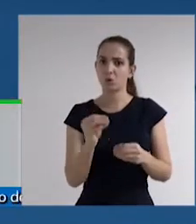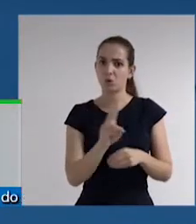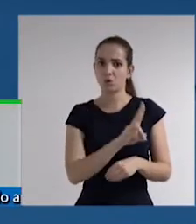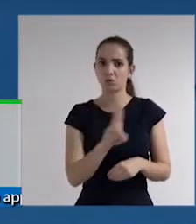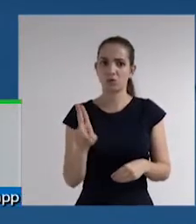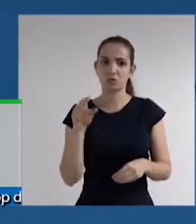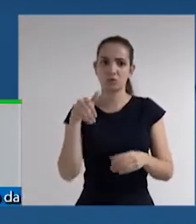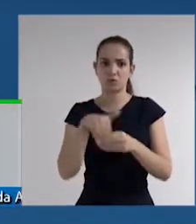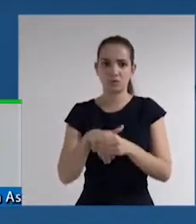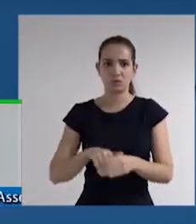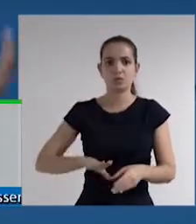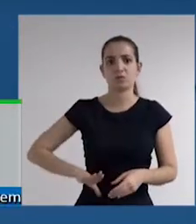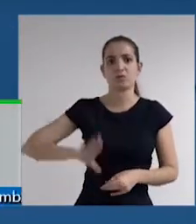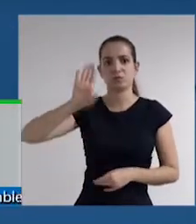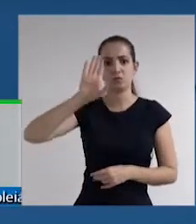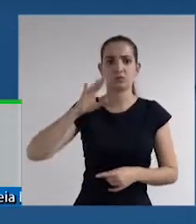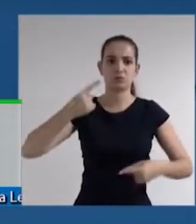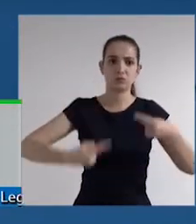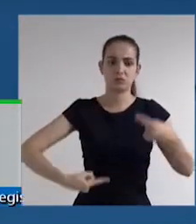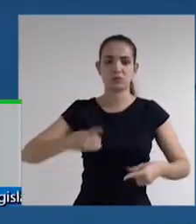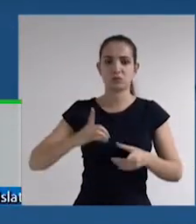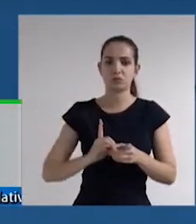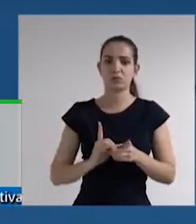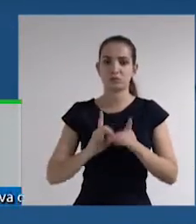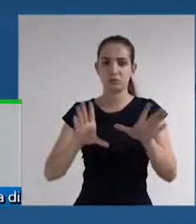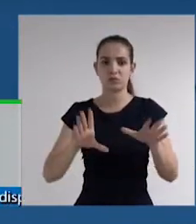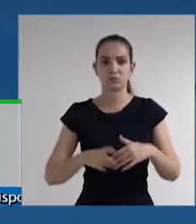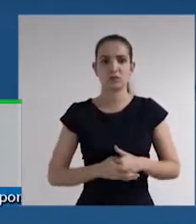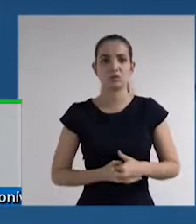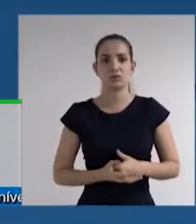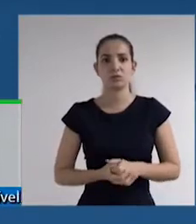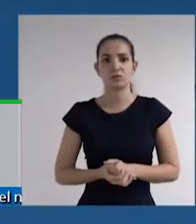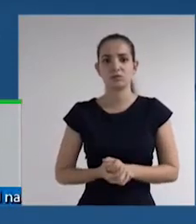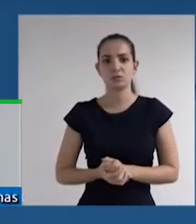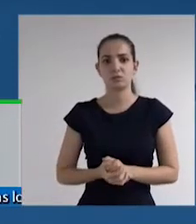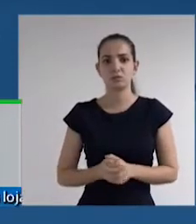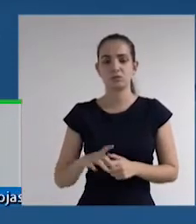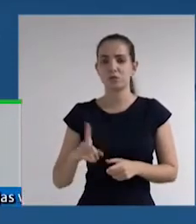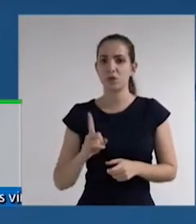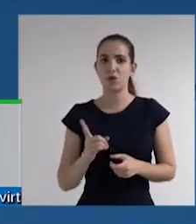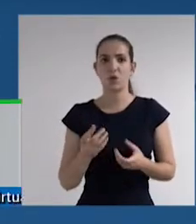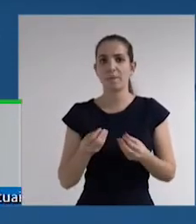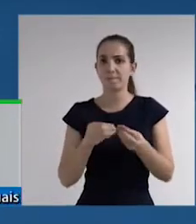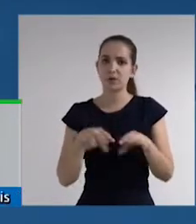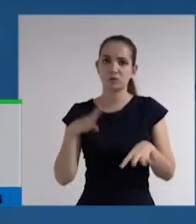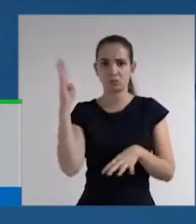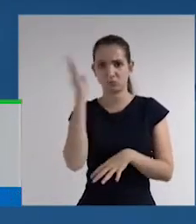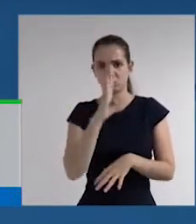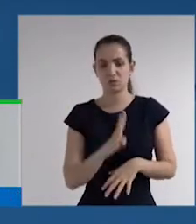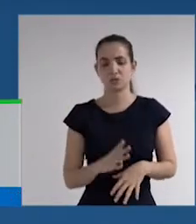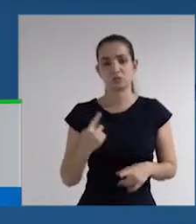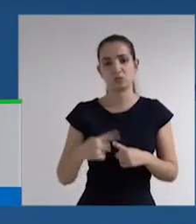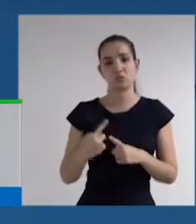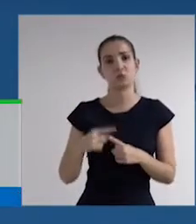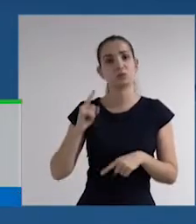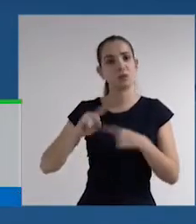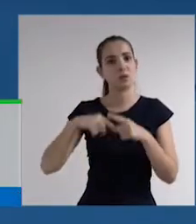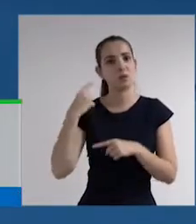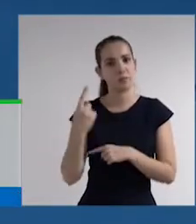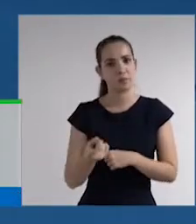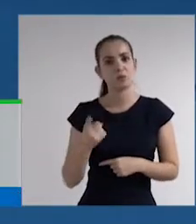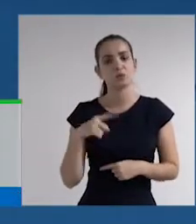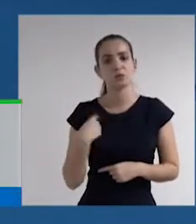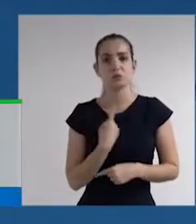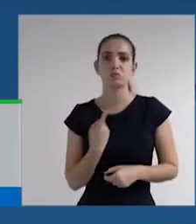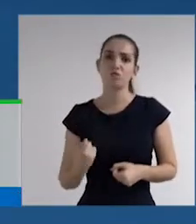ser candidatos, discutir democraticamente, não querer quebrar o Brasil, porque depois, para